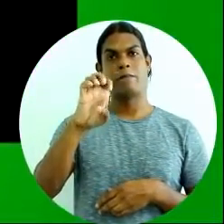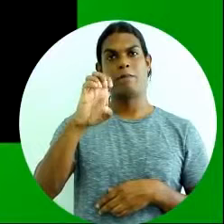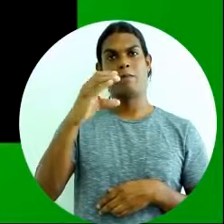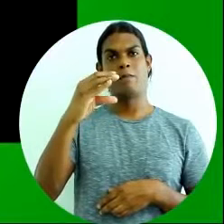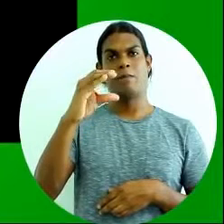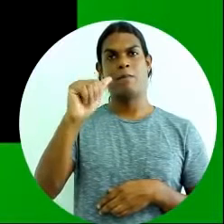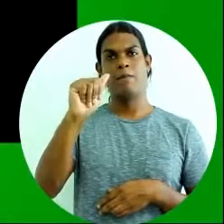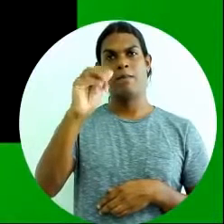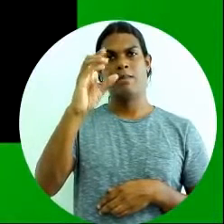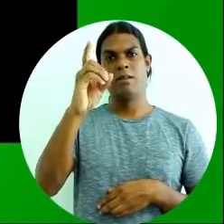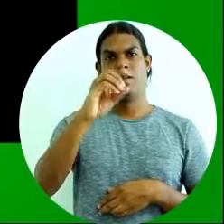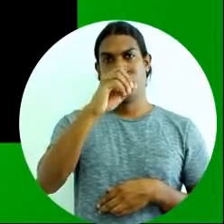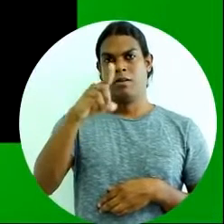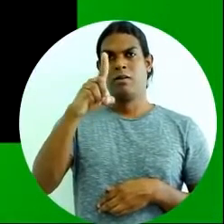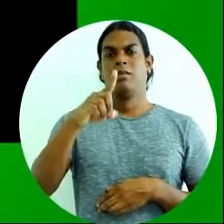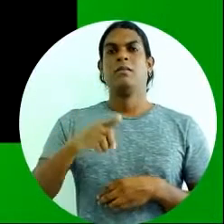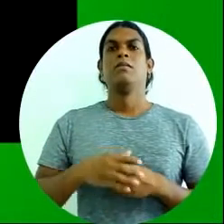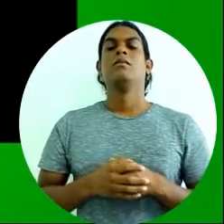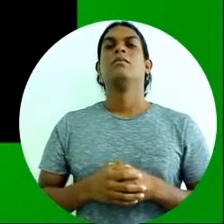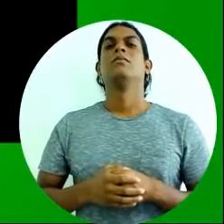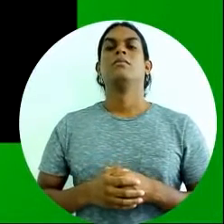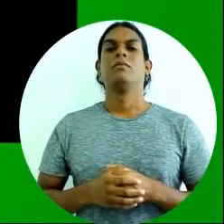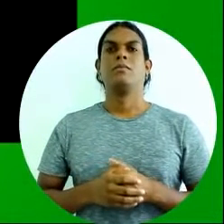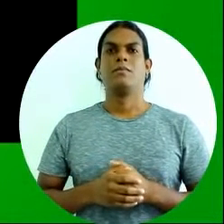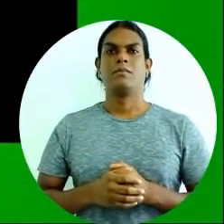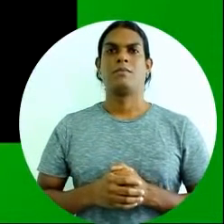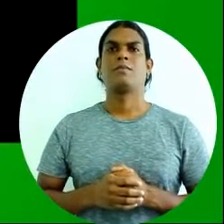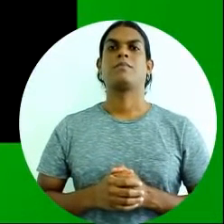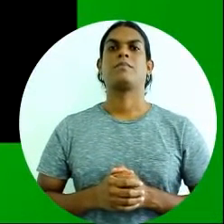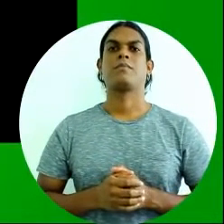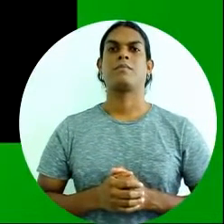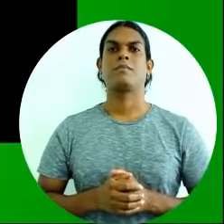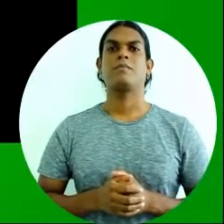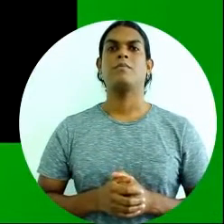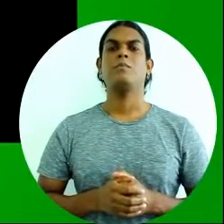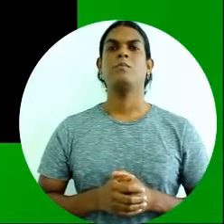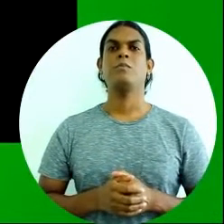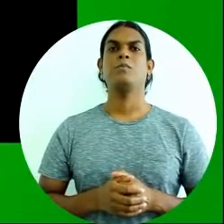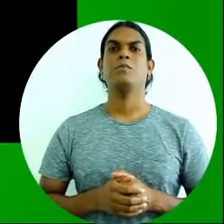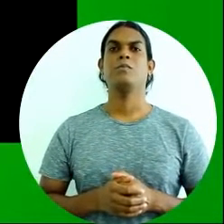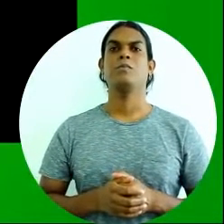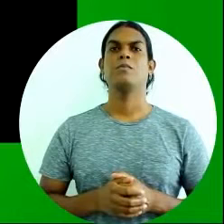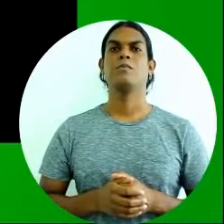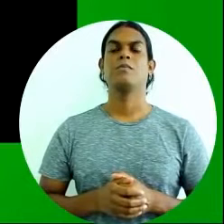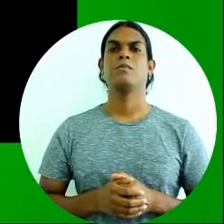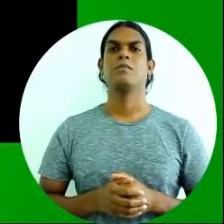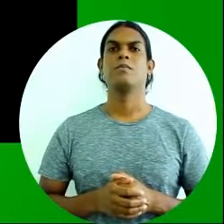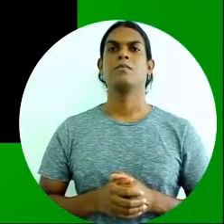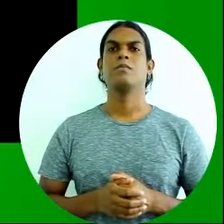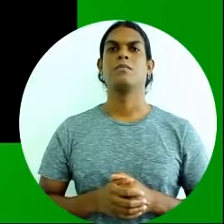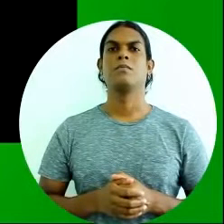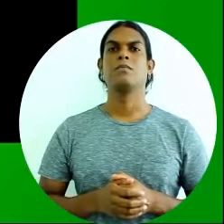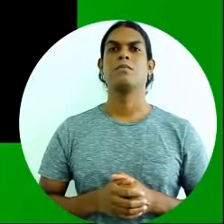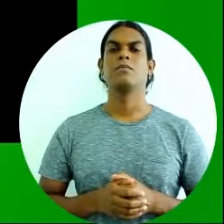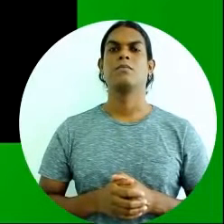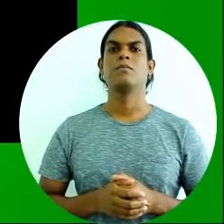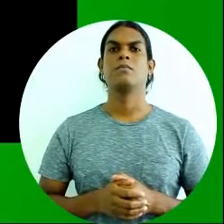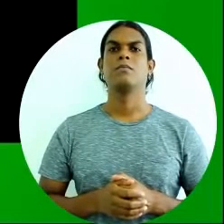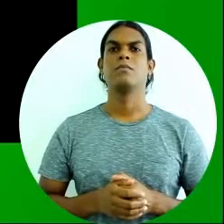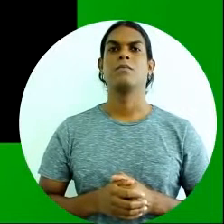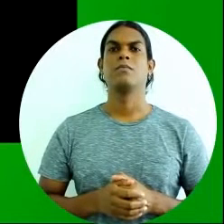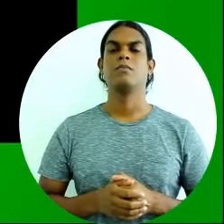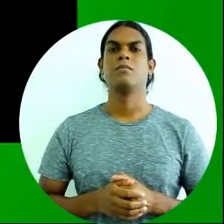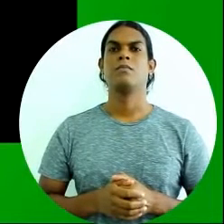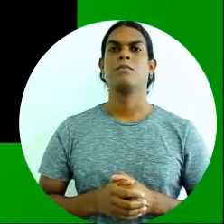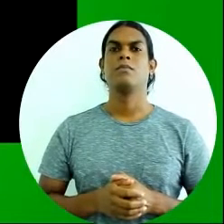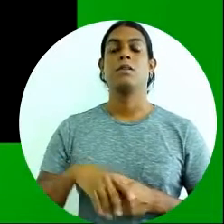direção, ou seja, colocar a empresa para funcionar, para rodar. E,